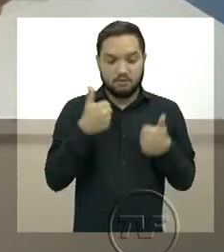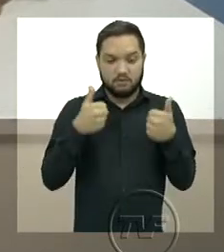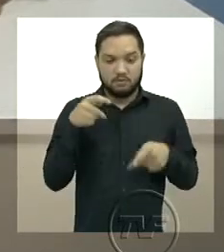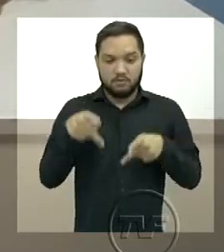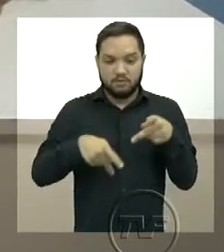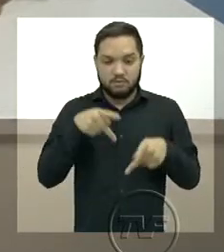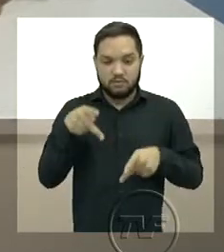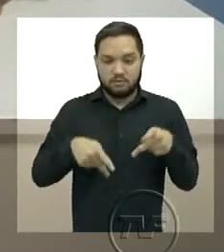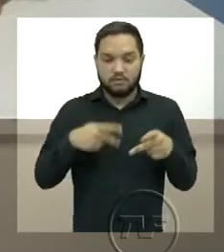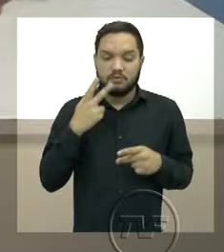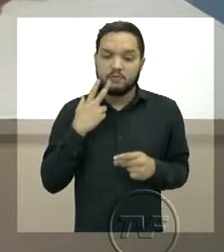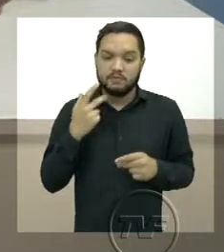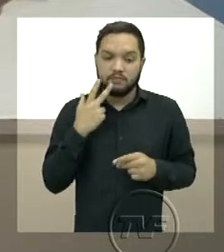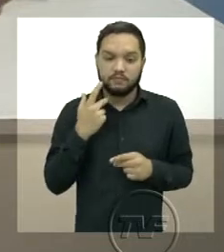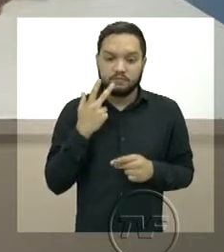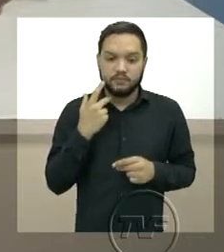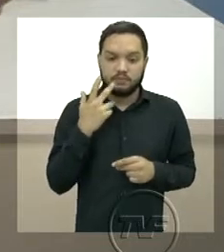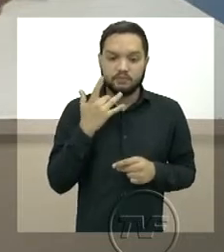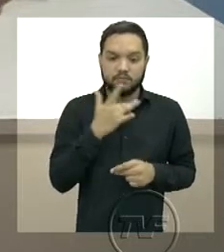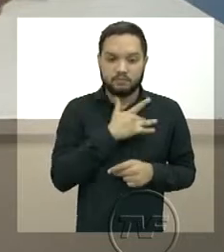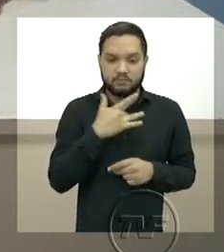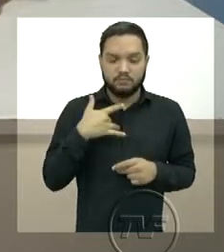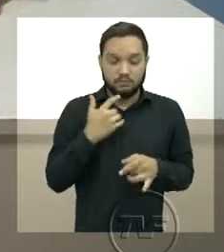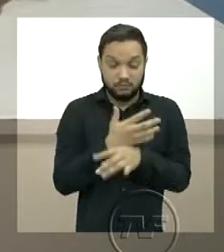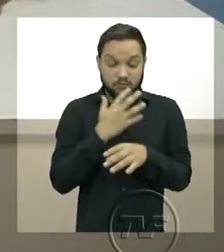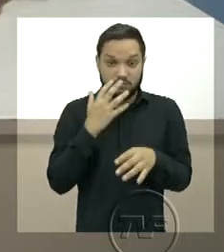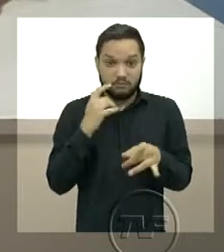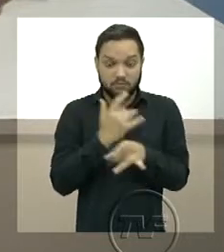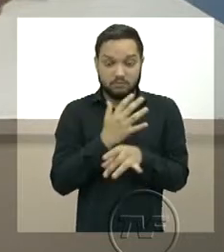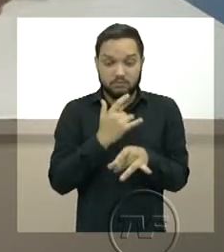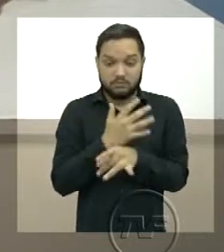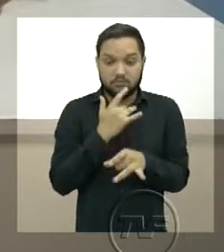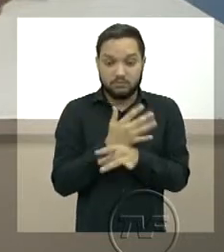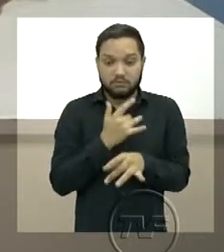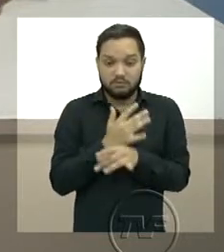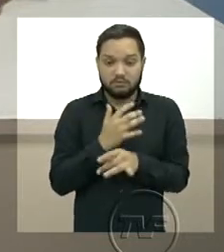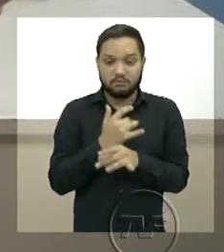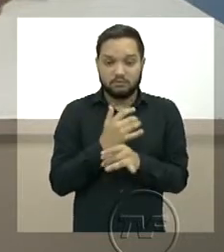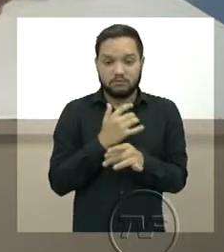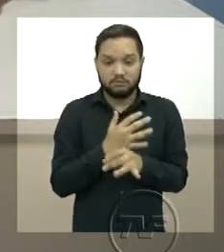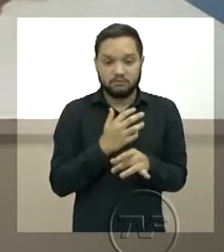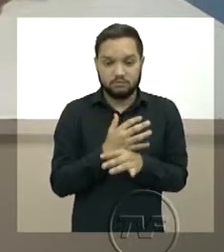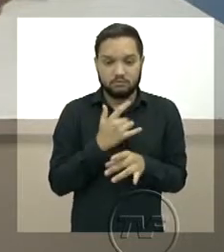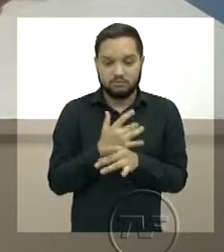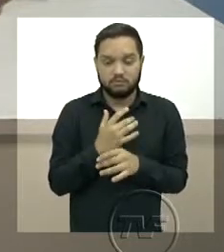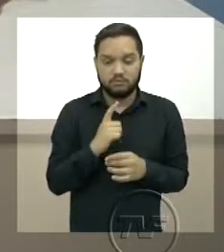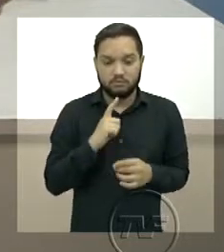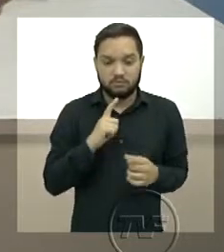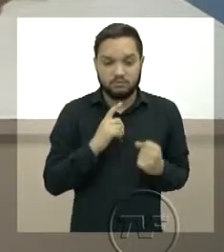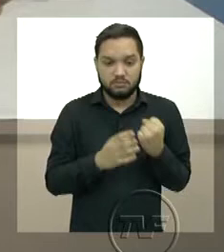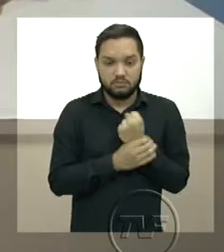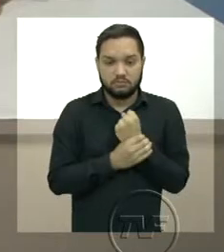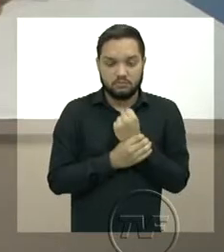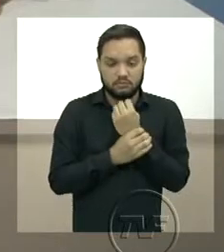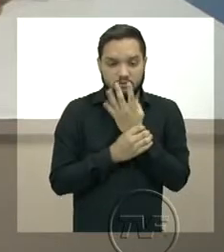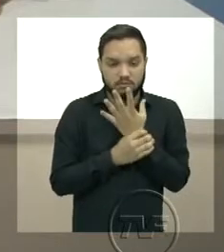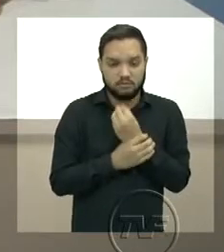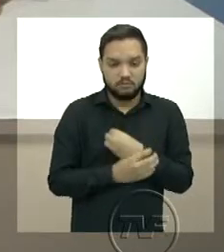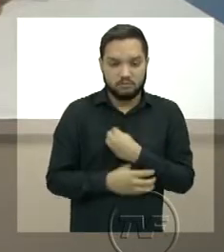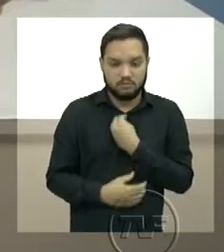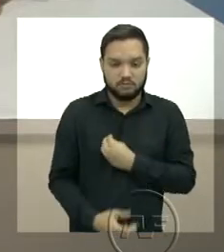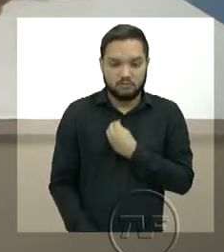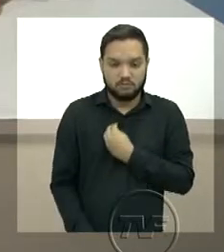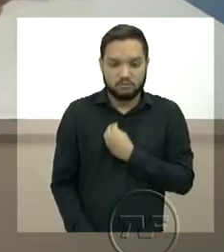população possa, então, gozar de uma cidade que garanta, né, todas as condições boas